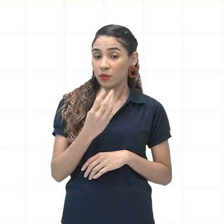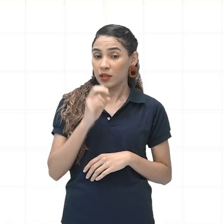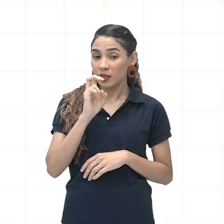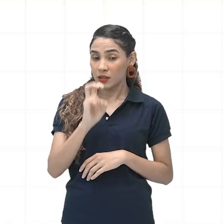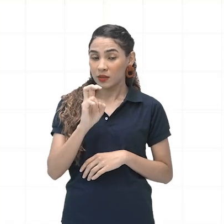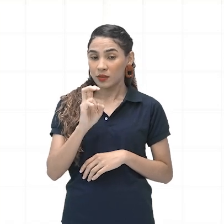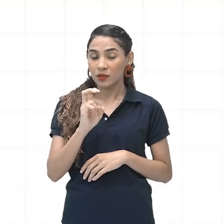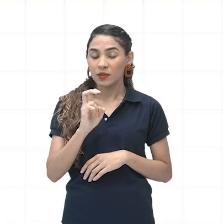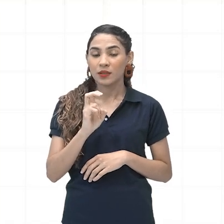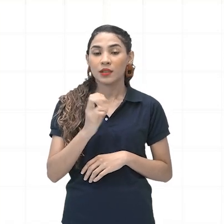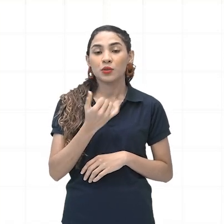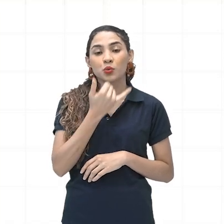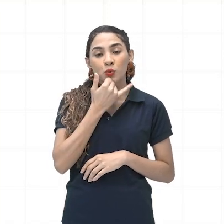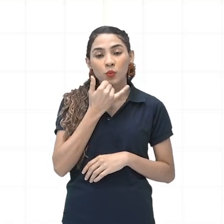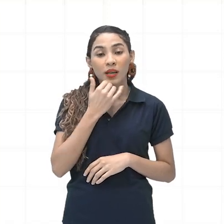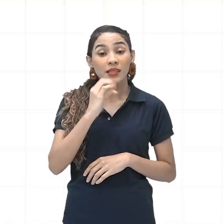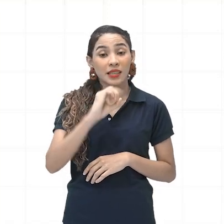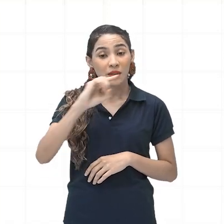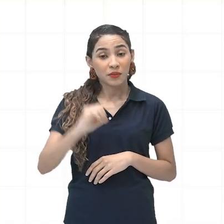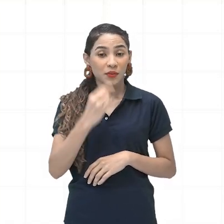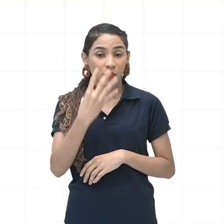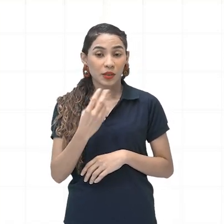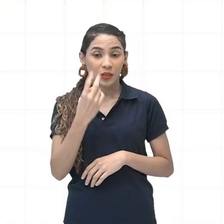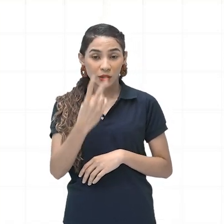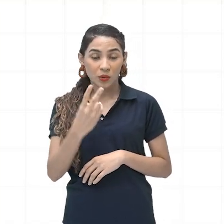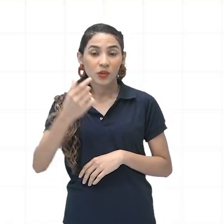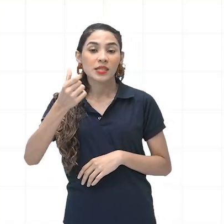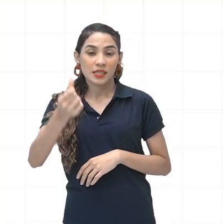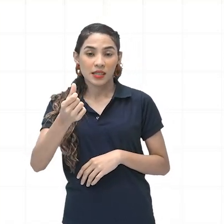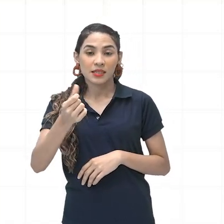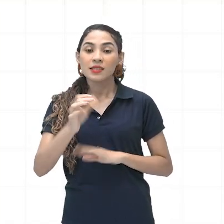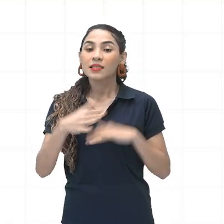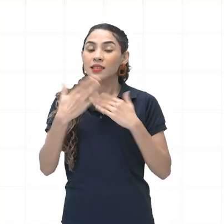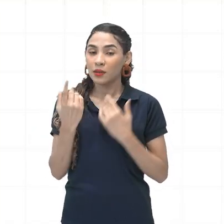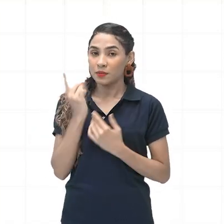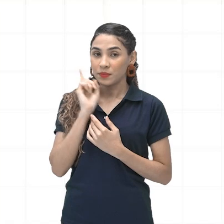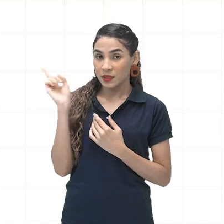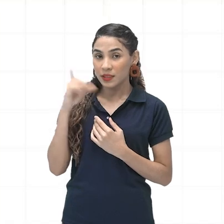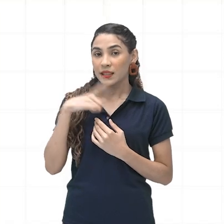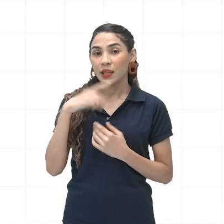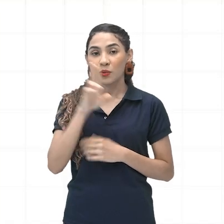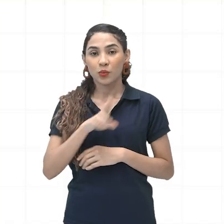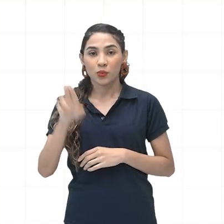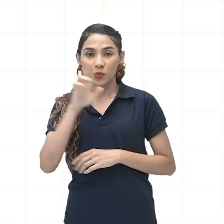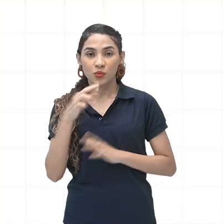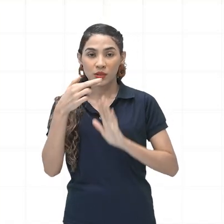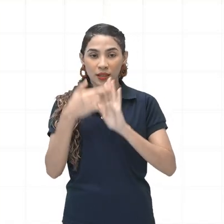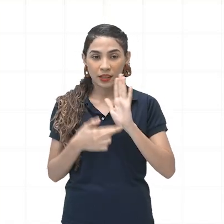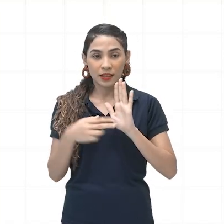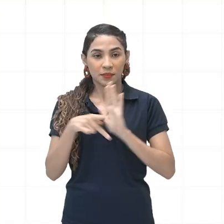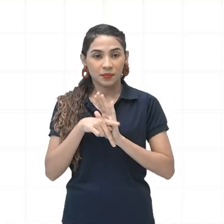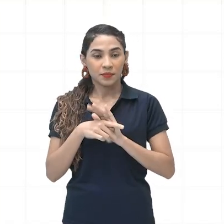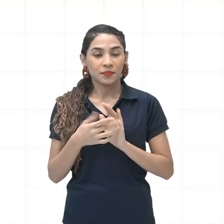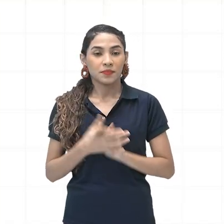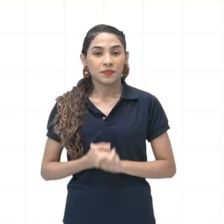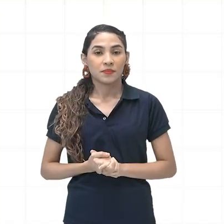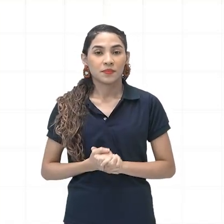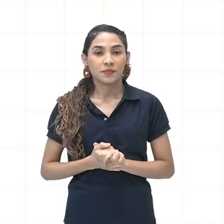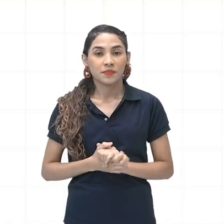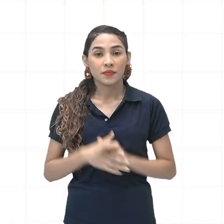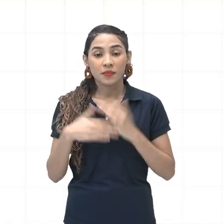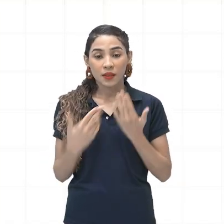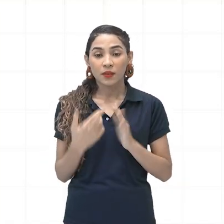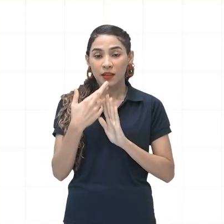centésimos elevado a 6. Então, aqui nós temos a aplicação dessa propriedade, né? Então,